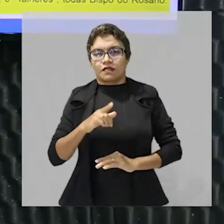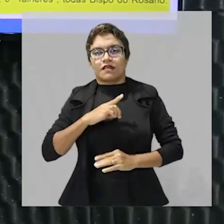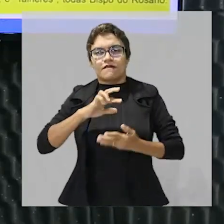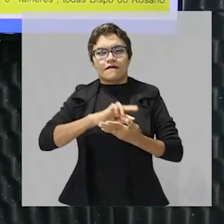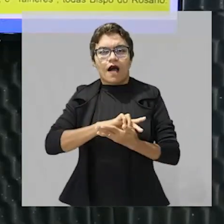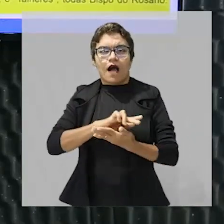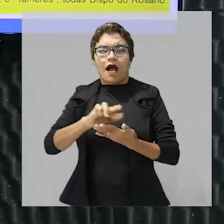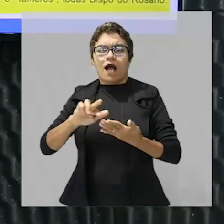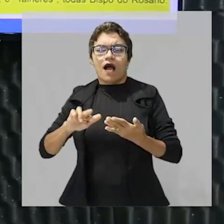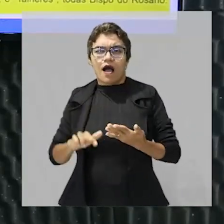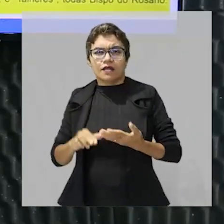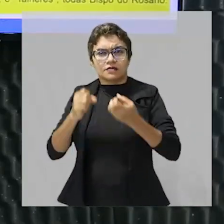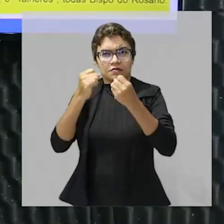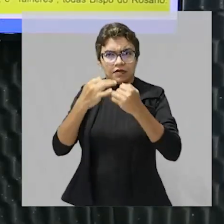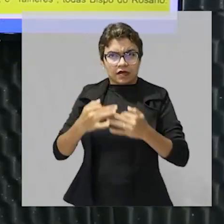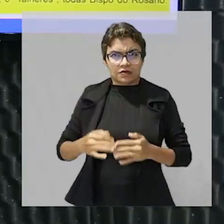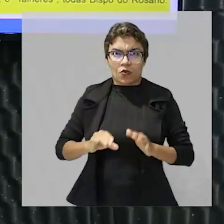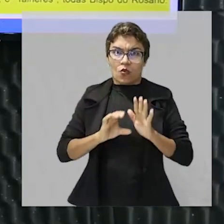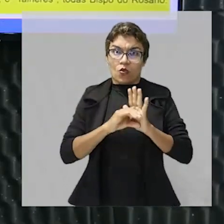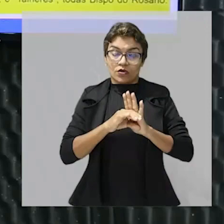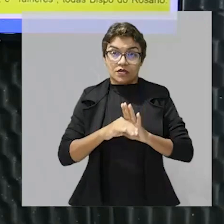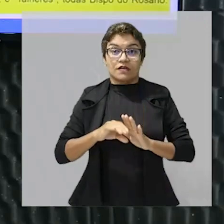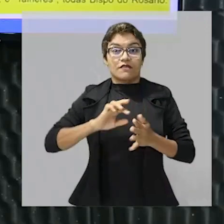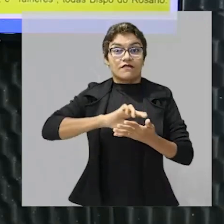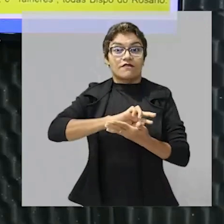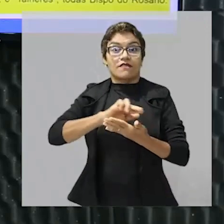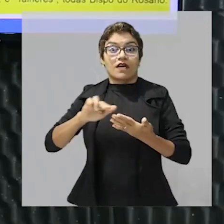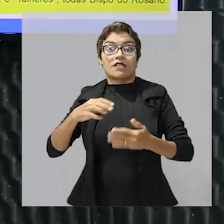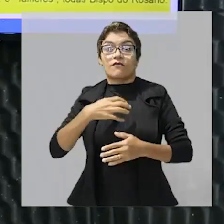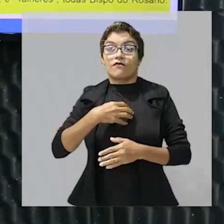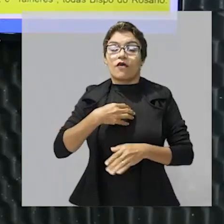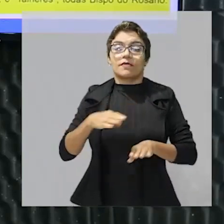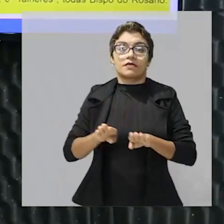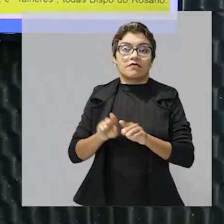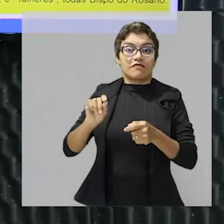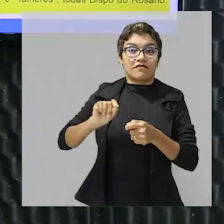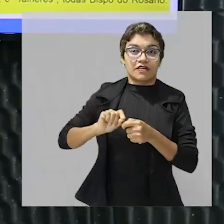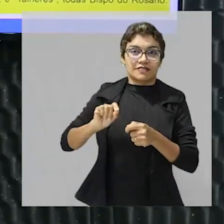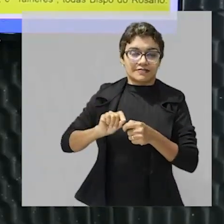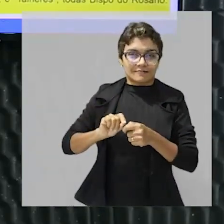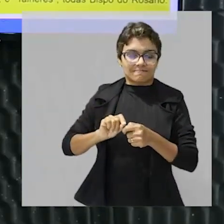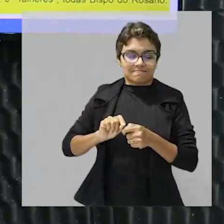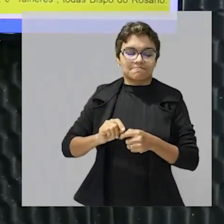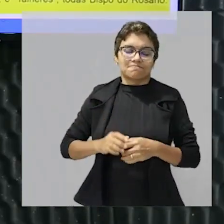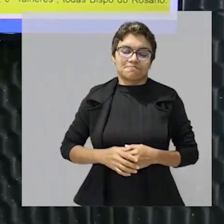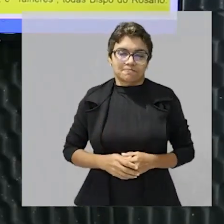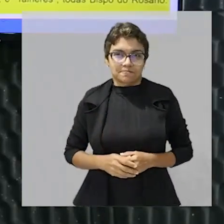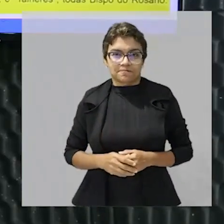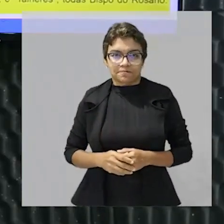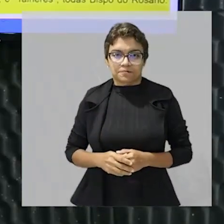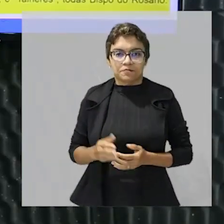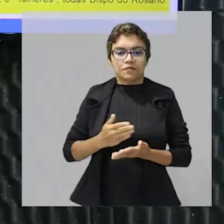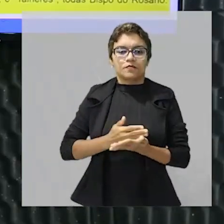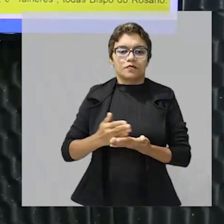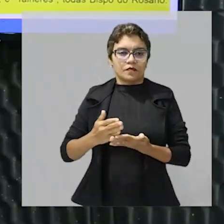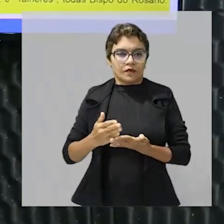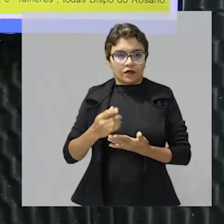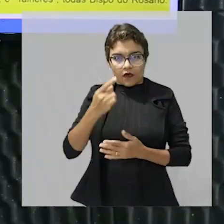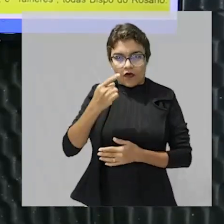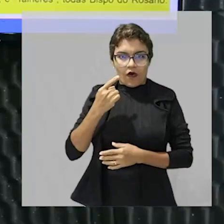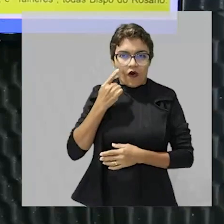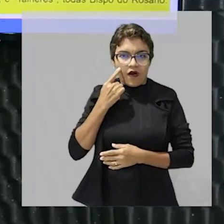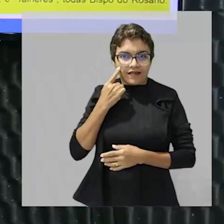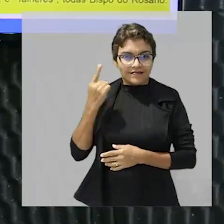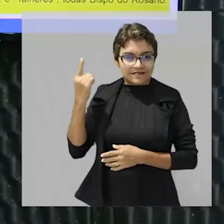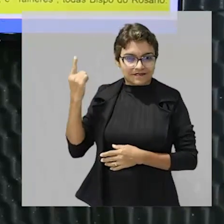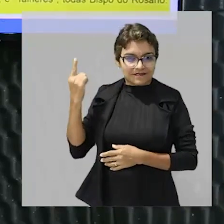vários conceitos e diversas formas de fazer, ou seja, diversas manifestações. Eu vou começar com uma das figuras que